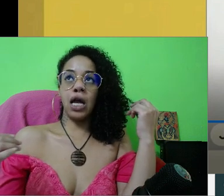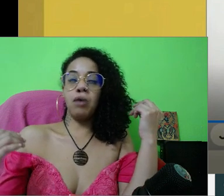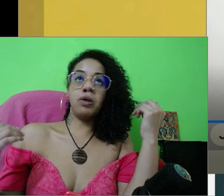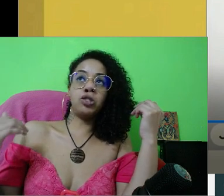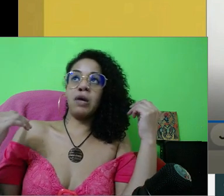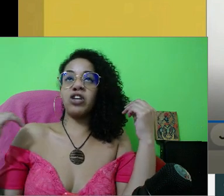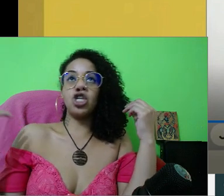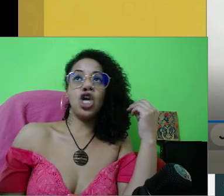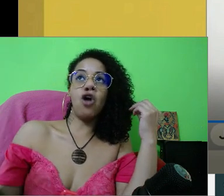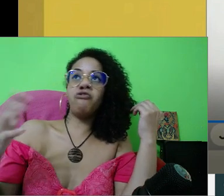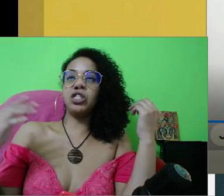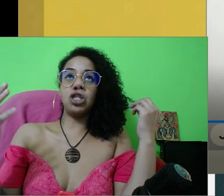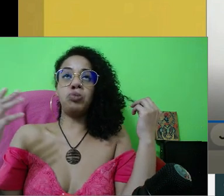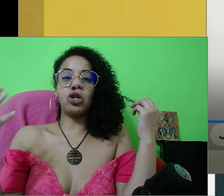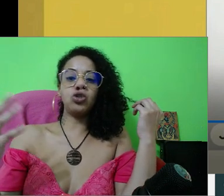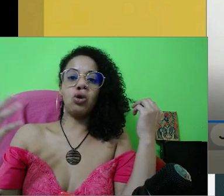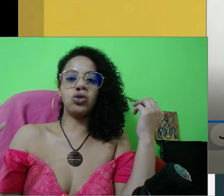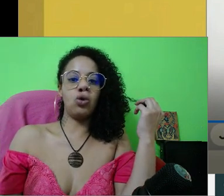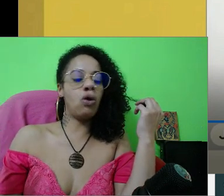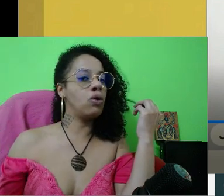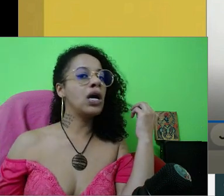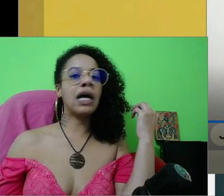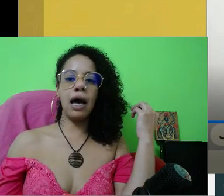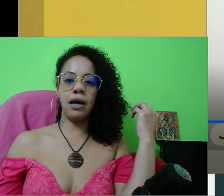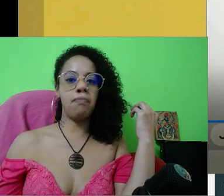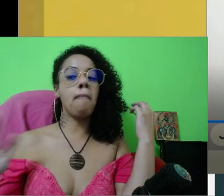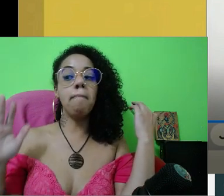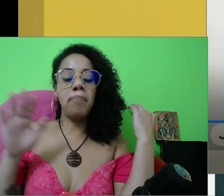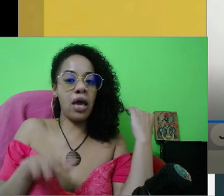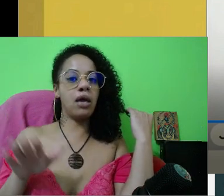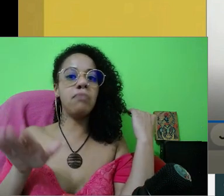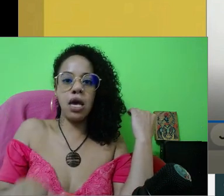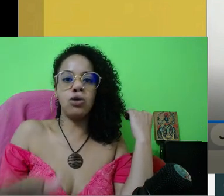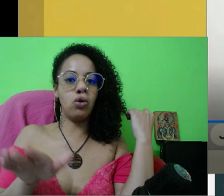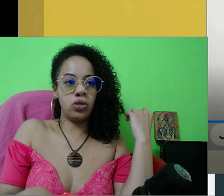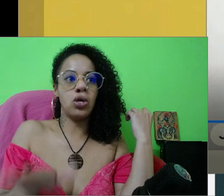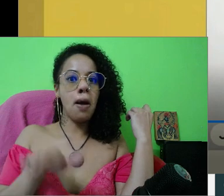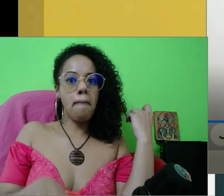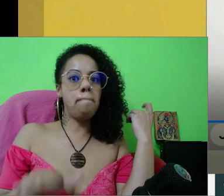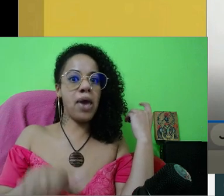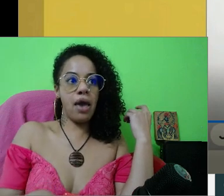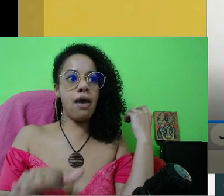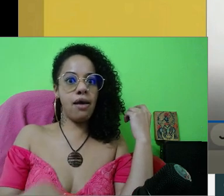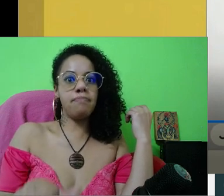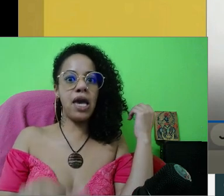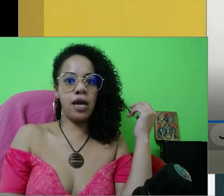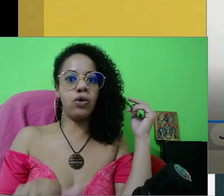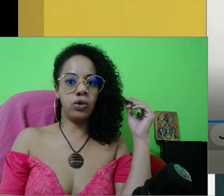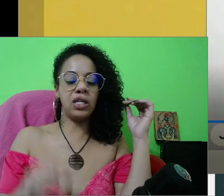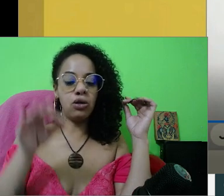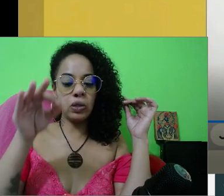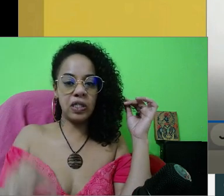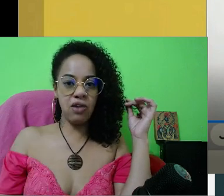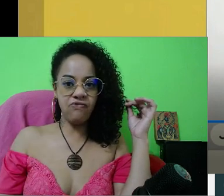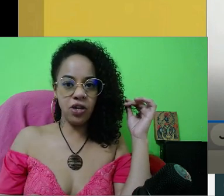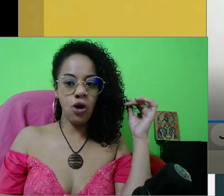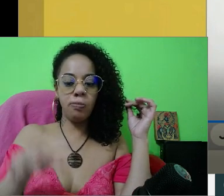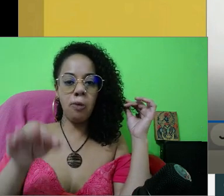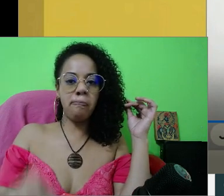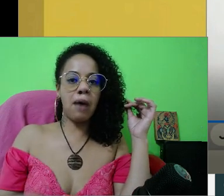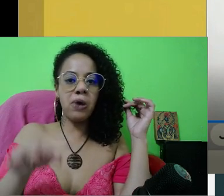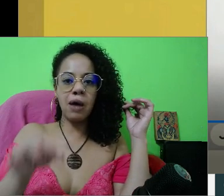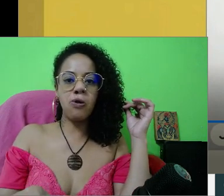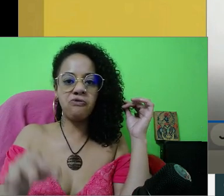ela esperava que eu fizesse porque eu sou o Zorro cara bem menos bem menos inclusive